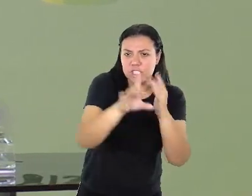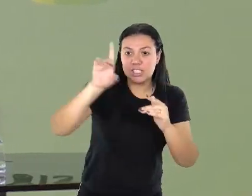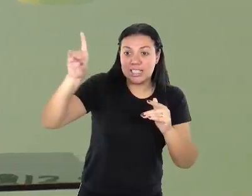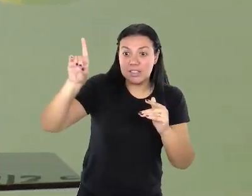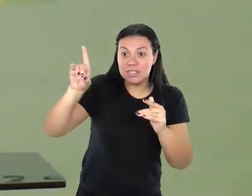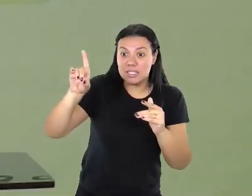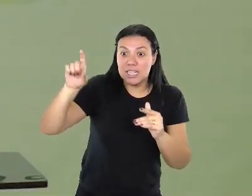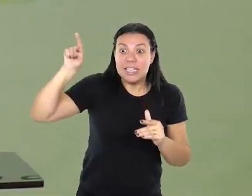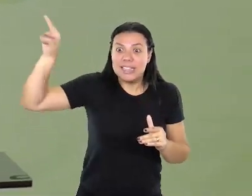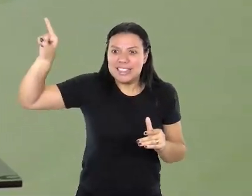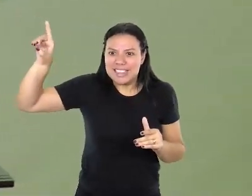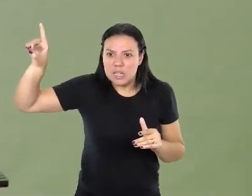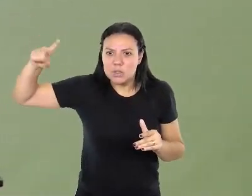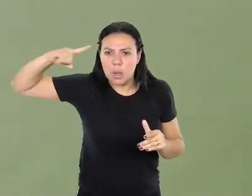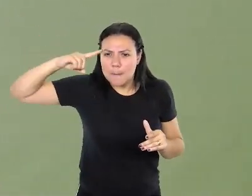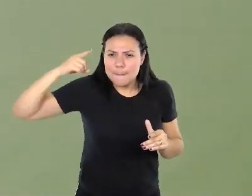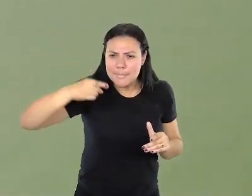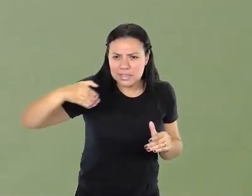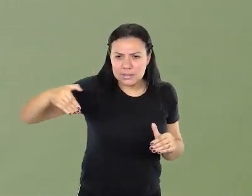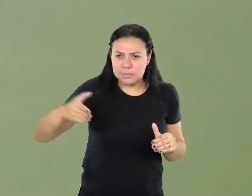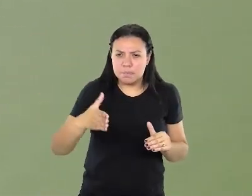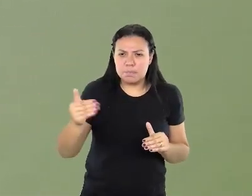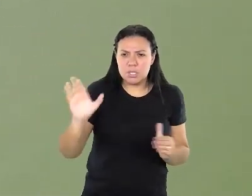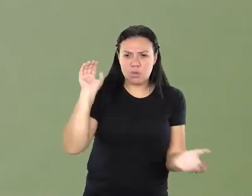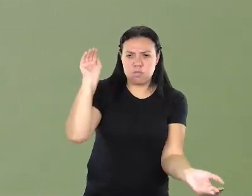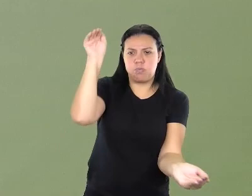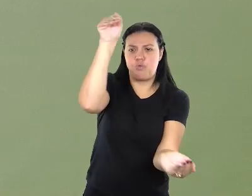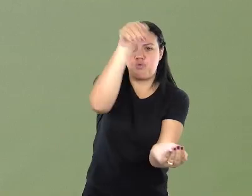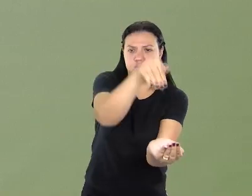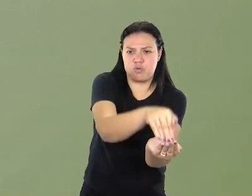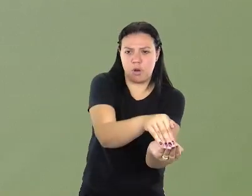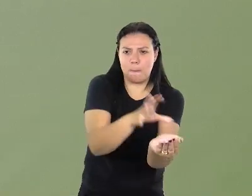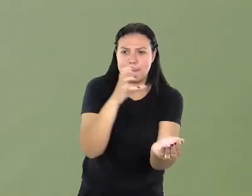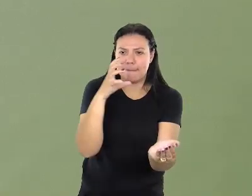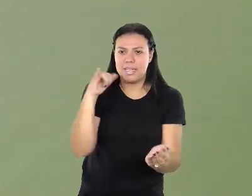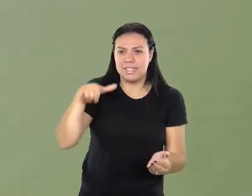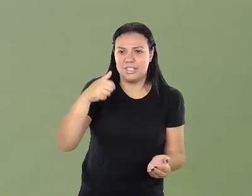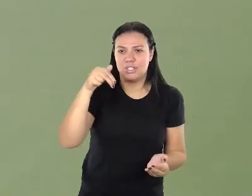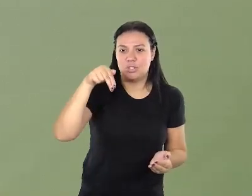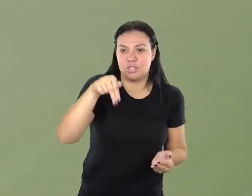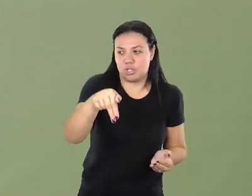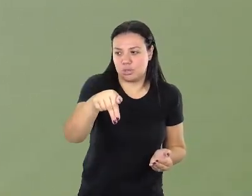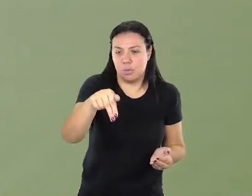peixe, sobre a ordem de Deus, sobre a soberania de Deus, joga Jonas na praia.